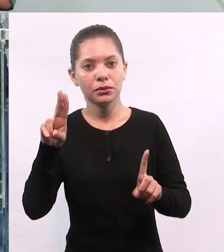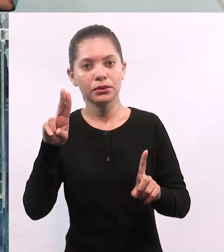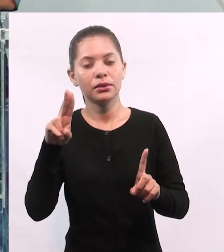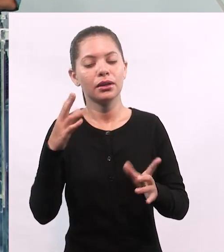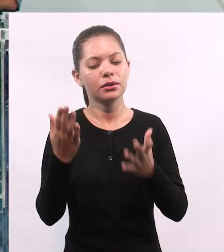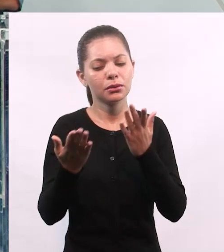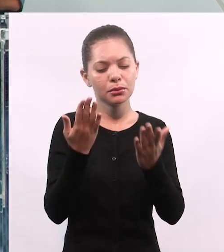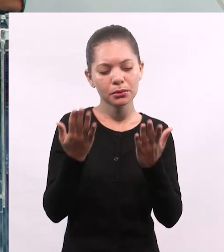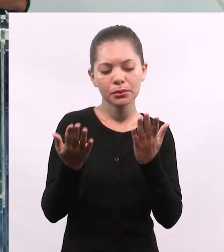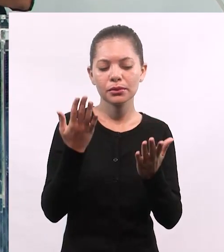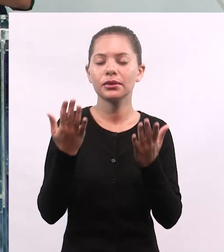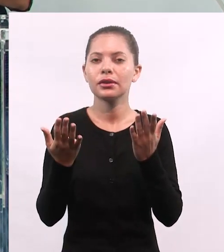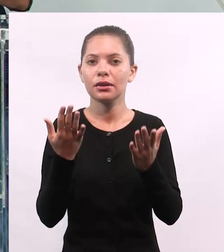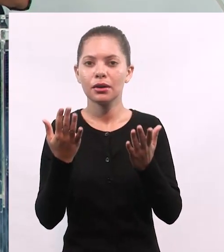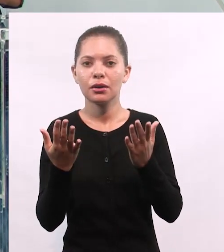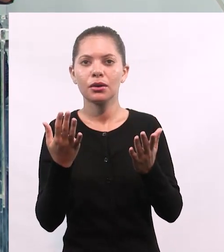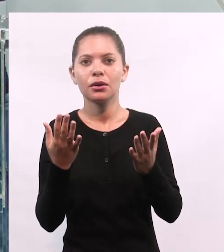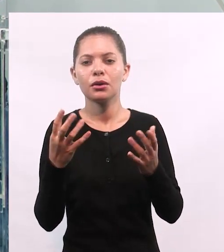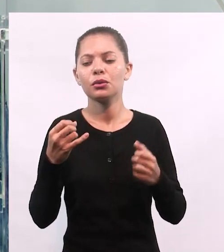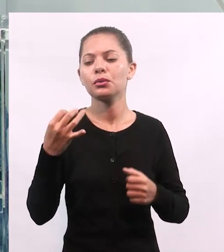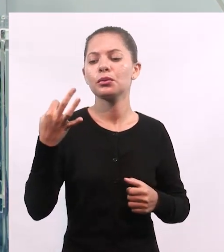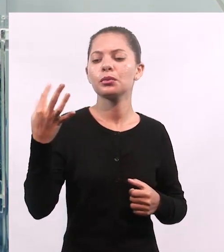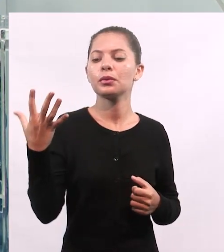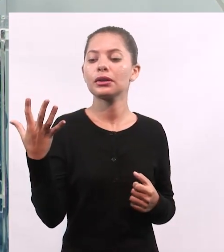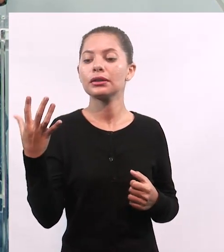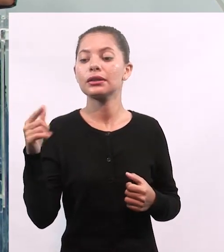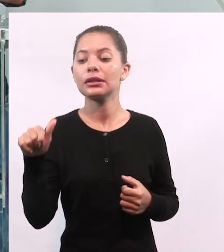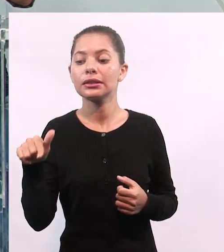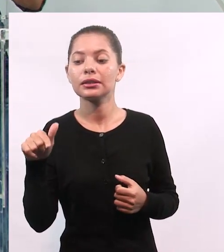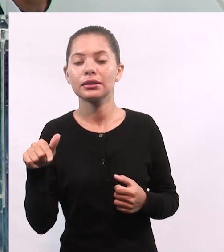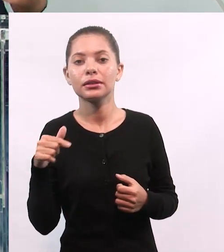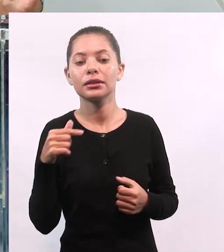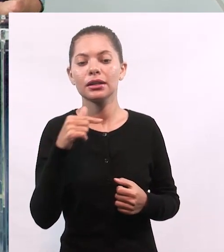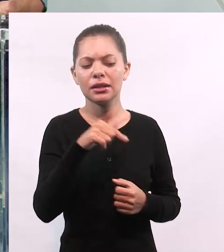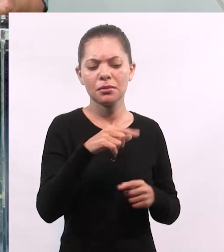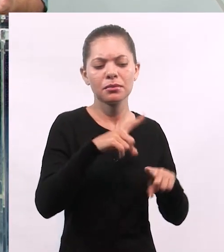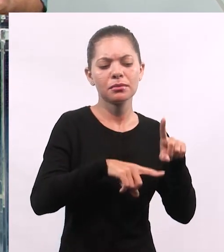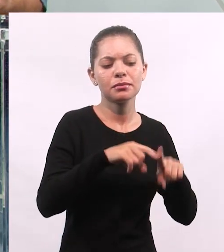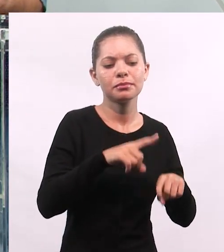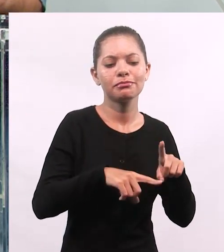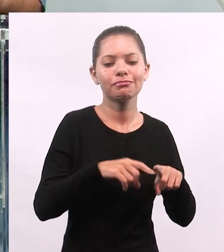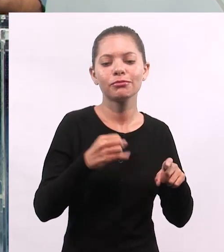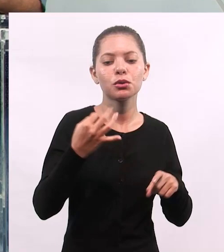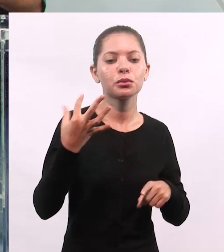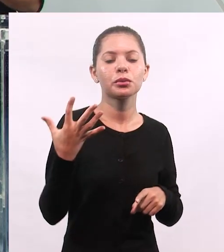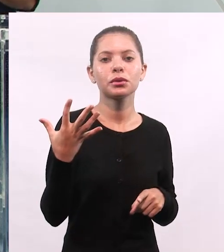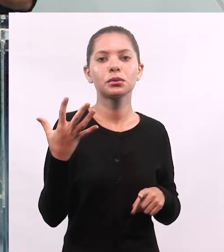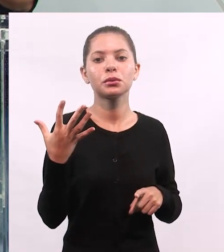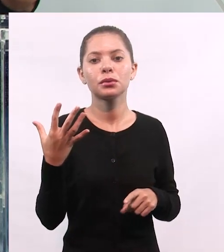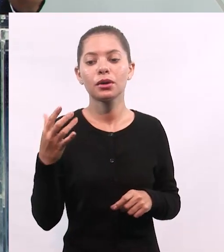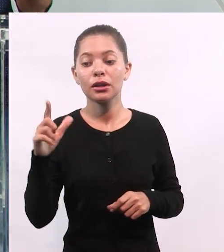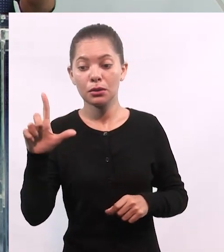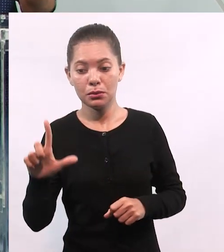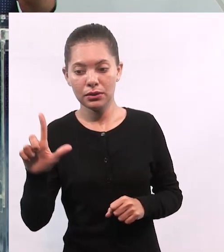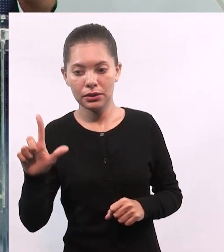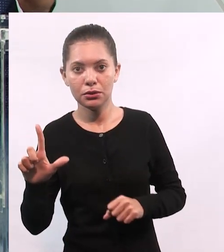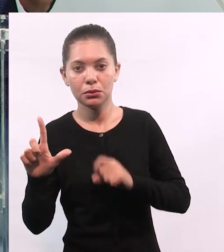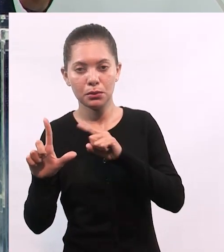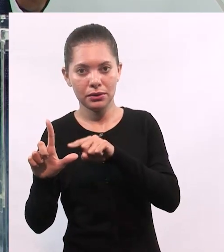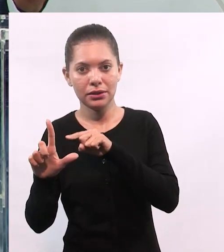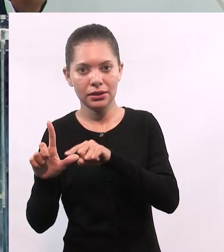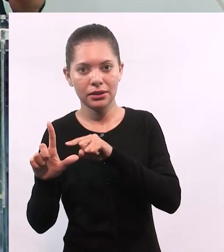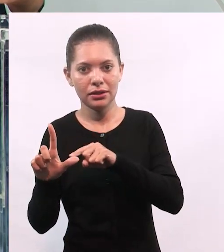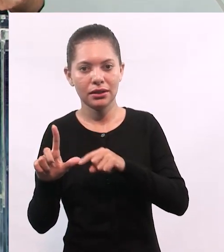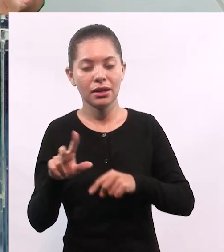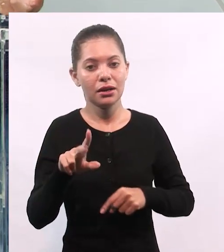que vai servir de comparação. Então, eu vou dizer o quanto daquela medida eu tenho para esse objeto. Então, o litro aqui vai